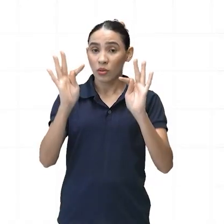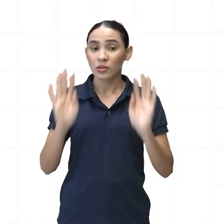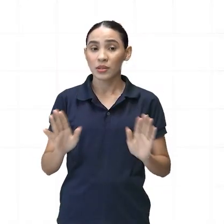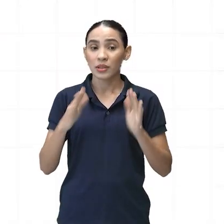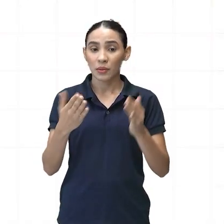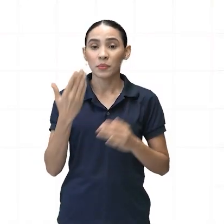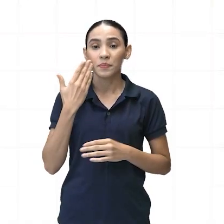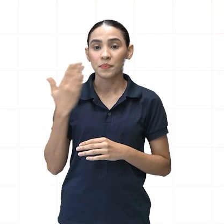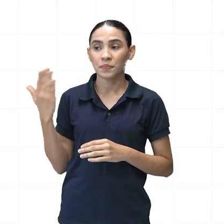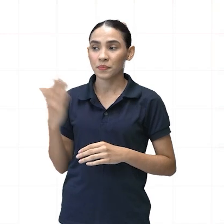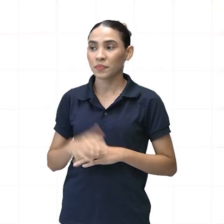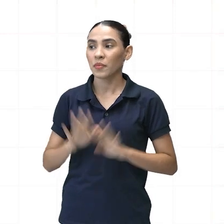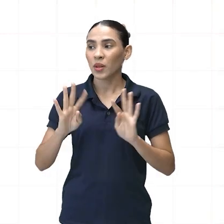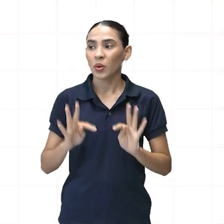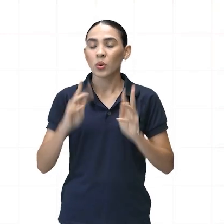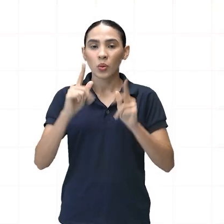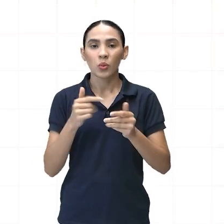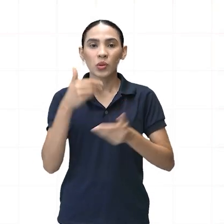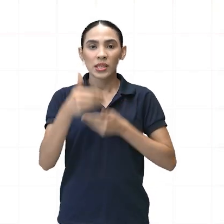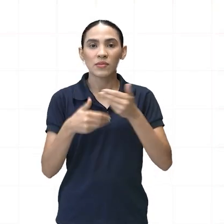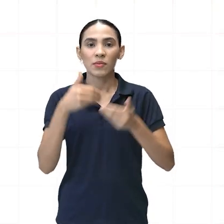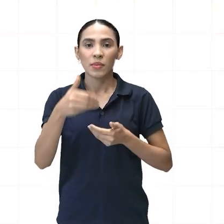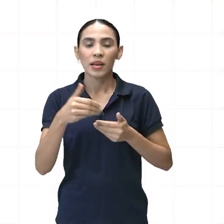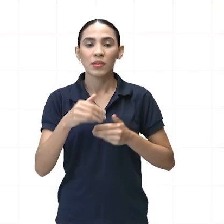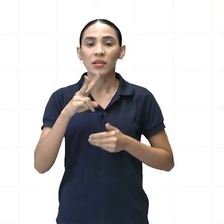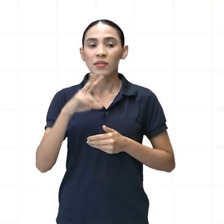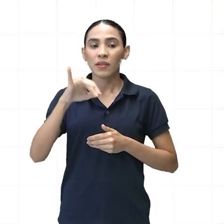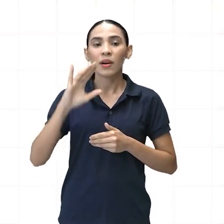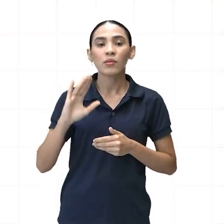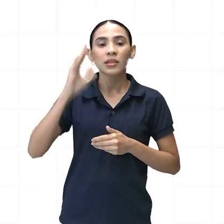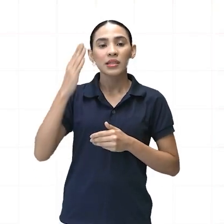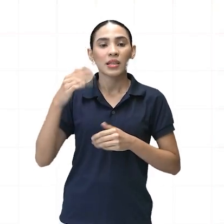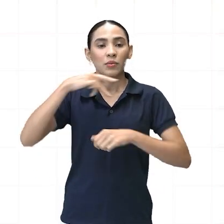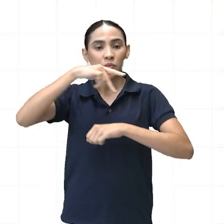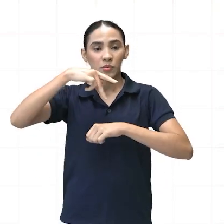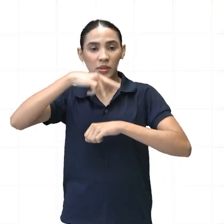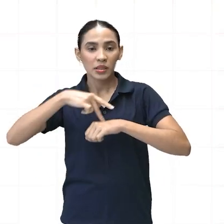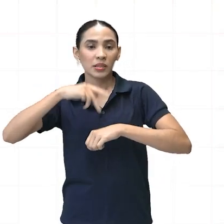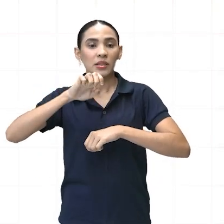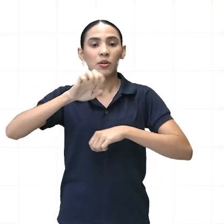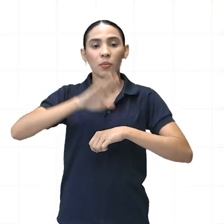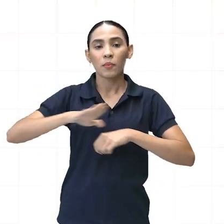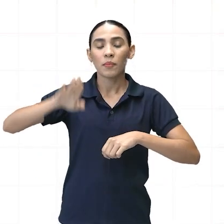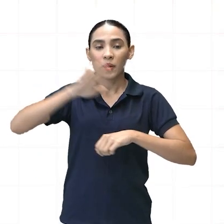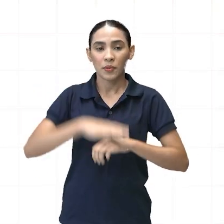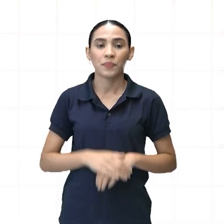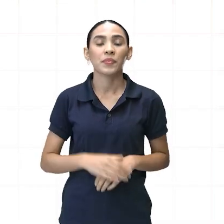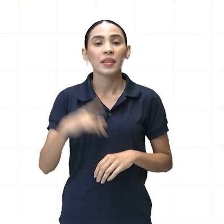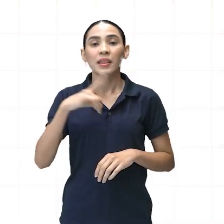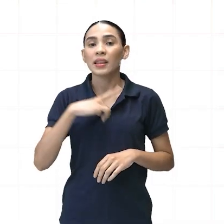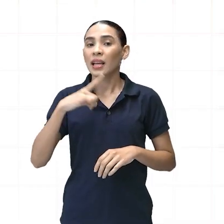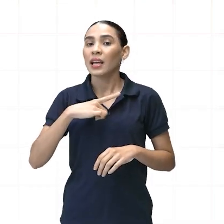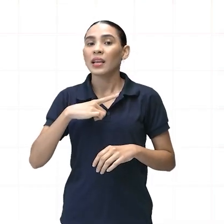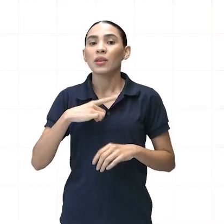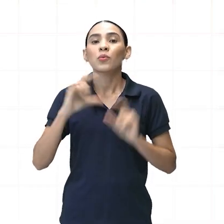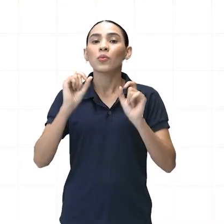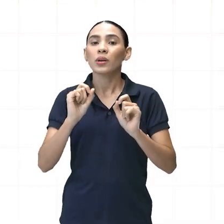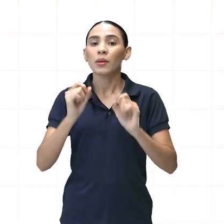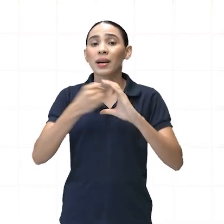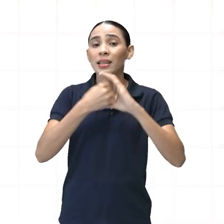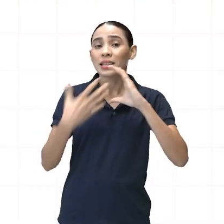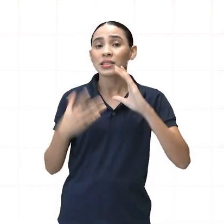Então olha só, gente, todo esse desenvolvimento que ocorre com os países europeus, né, tem um fator